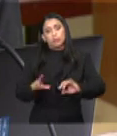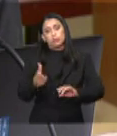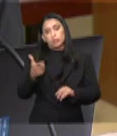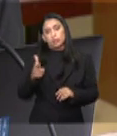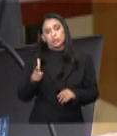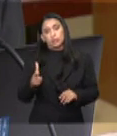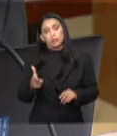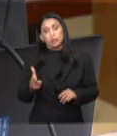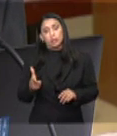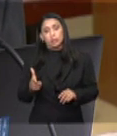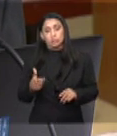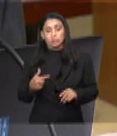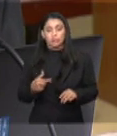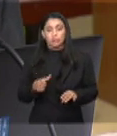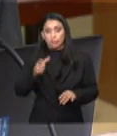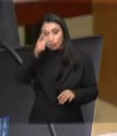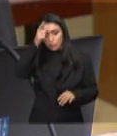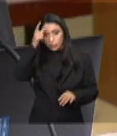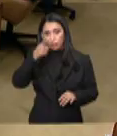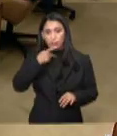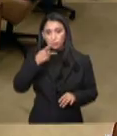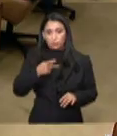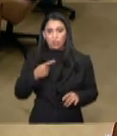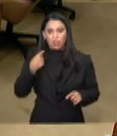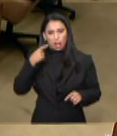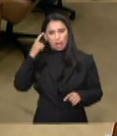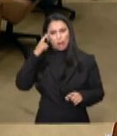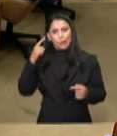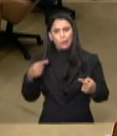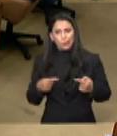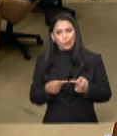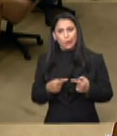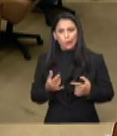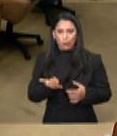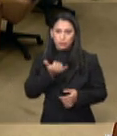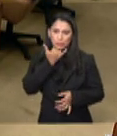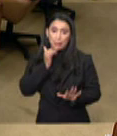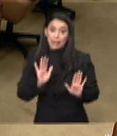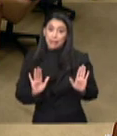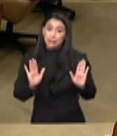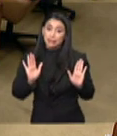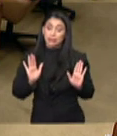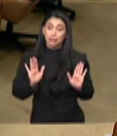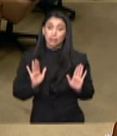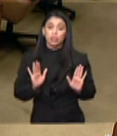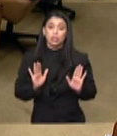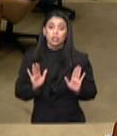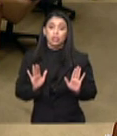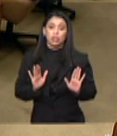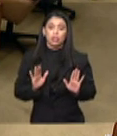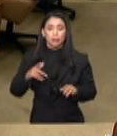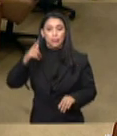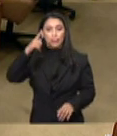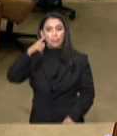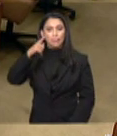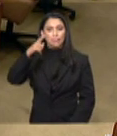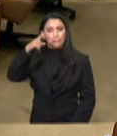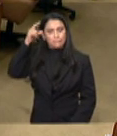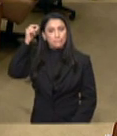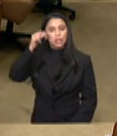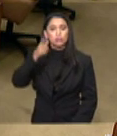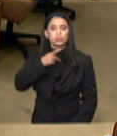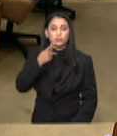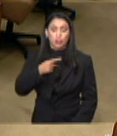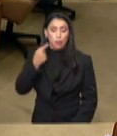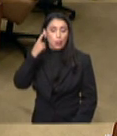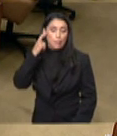existente. Não, eu concordo com esse aspecto, data vênia, e ajudar? Acho que perfeitamente... Posso ajudar? Acho que vou... Pois não. Acho que nós estamos de